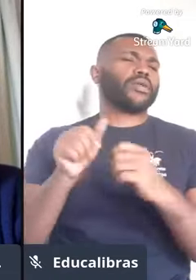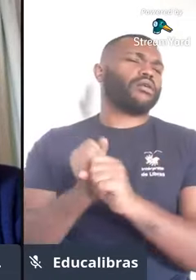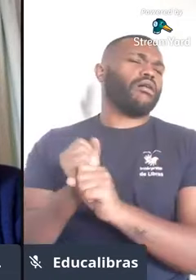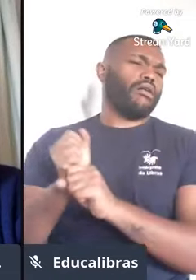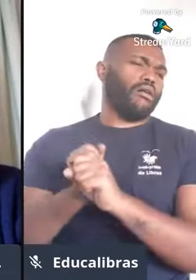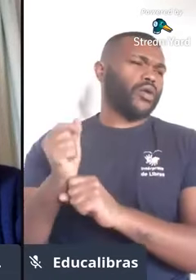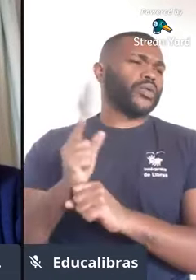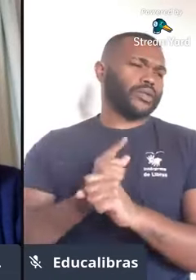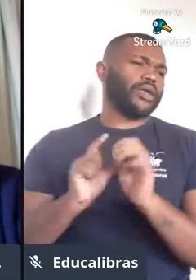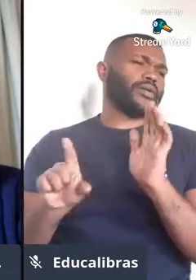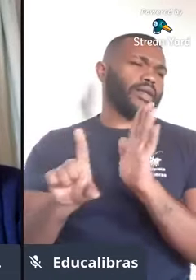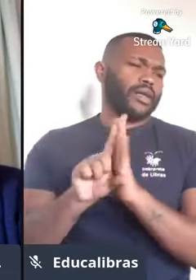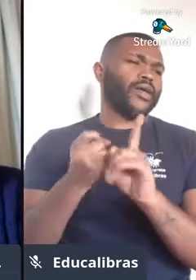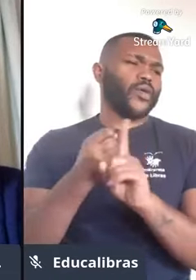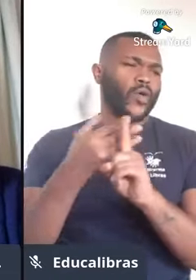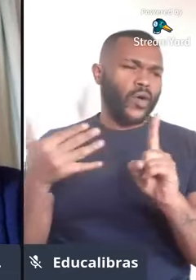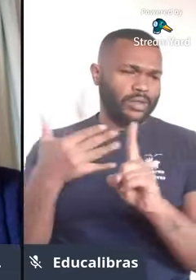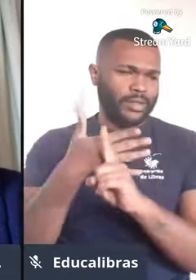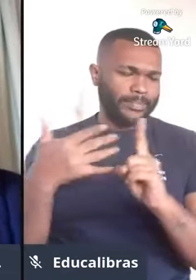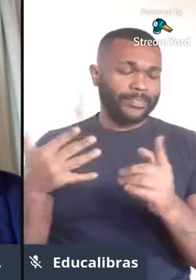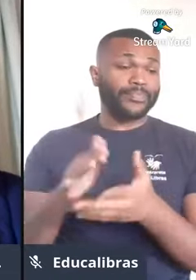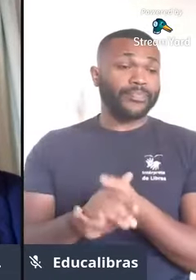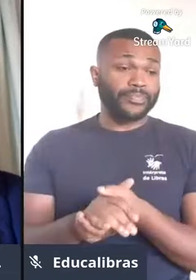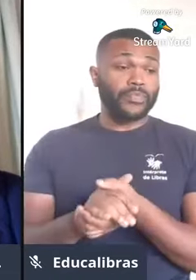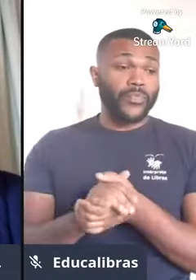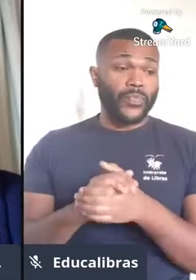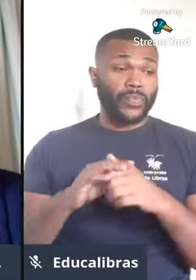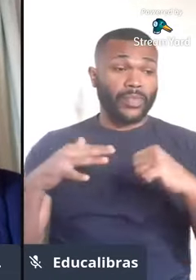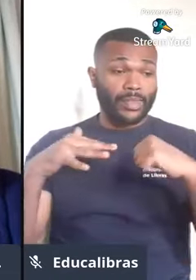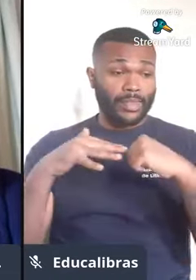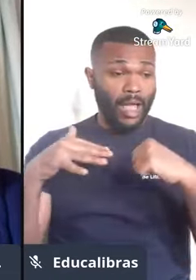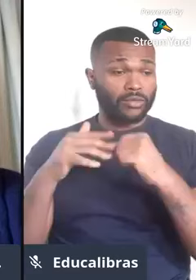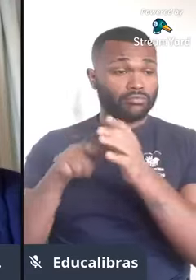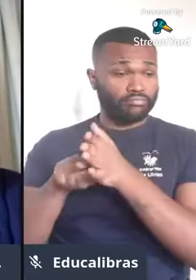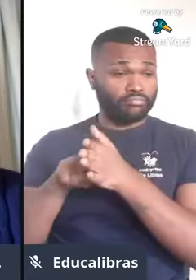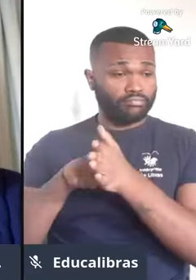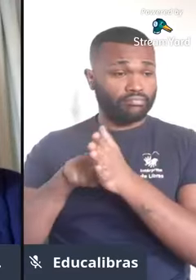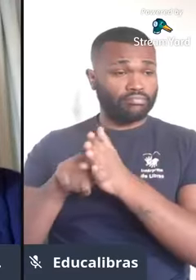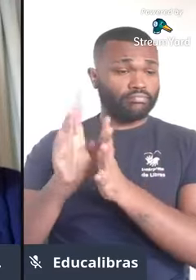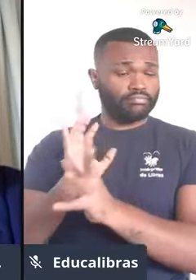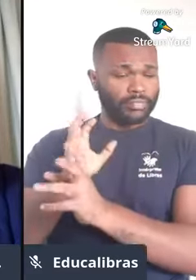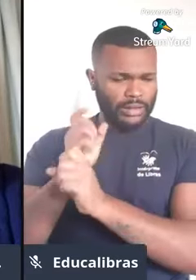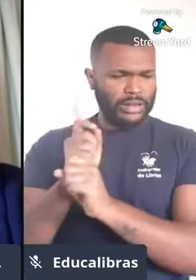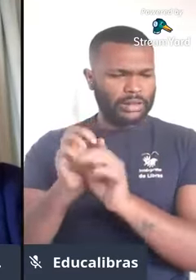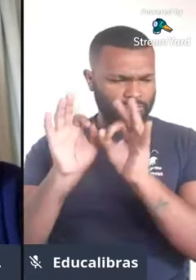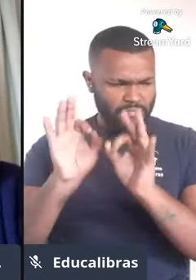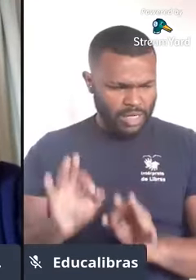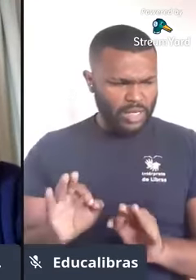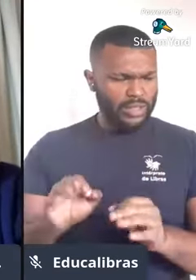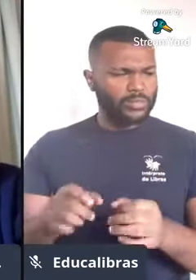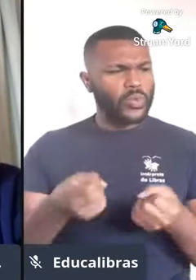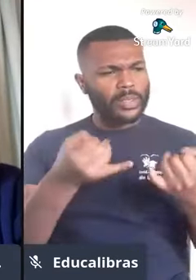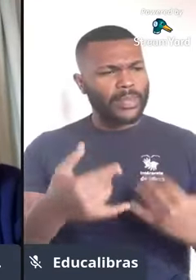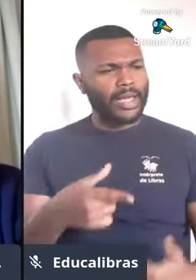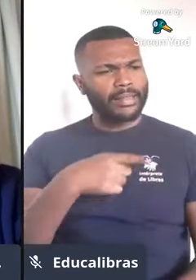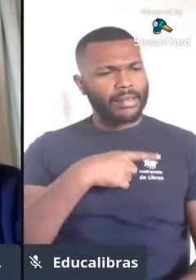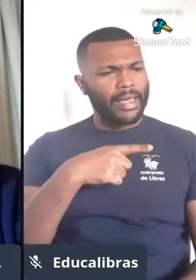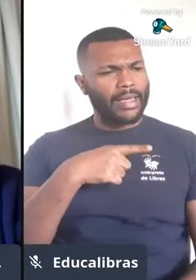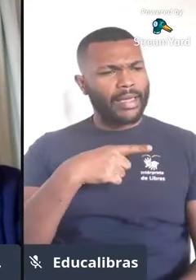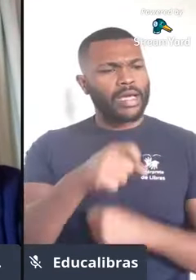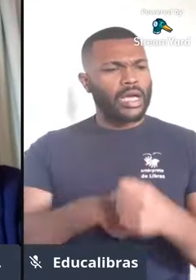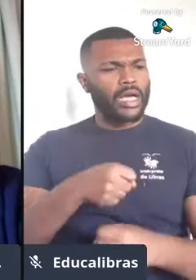da lei de cotas. Os dados mais exatos que nós dispomos são ainda de